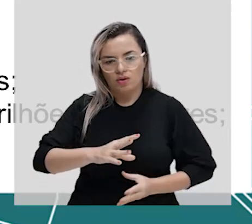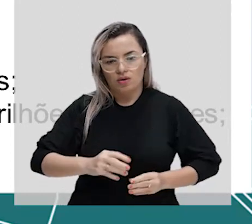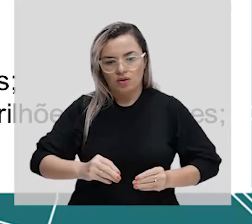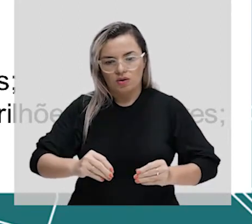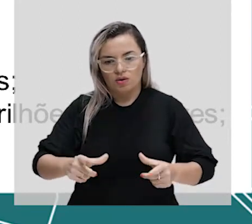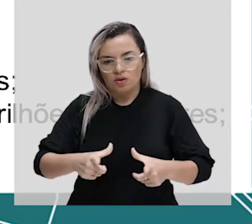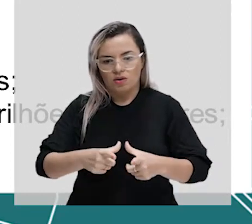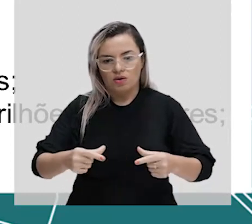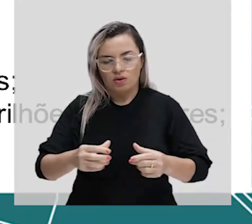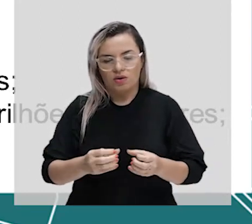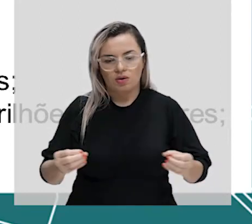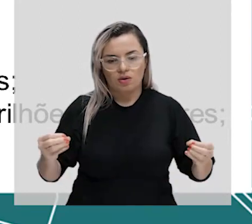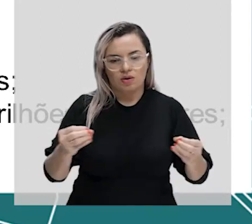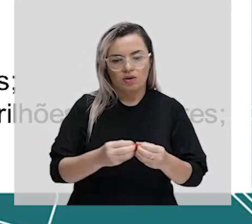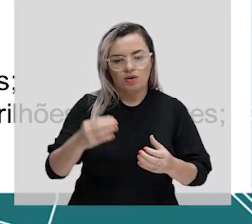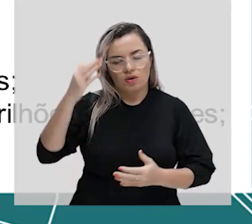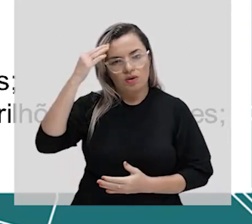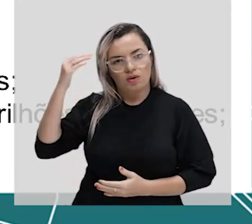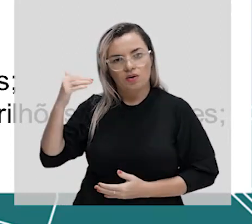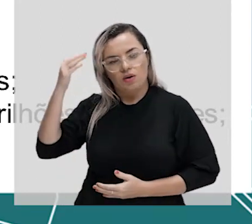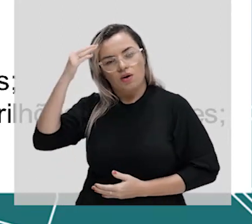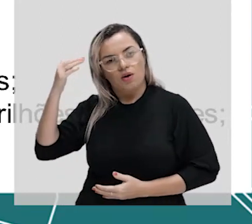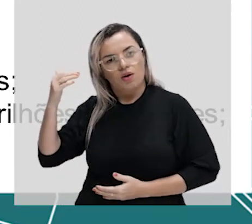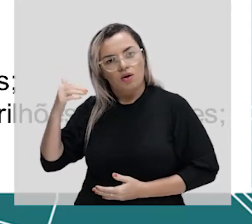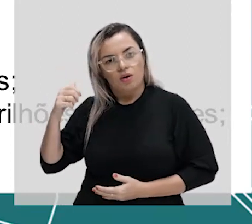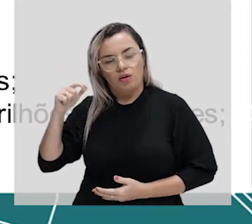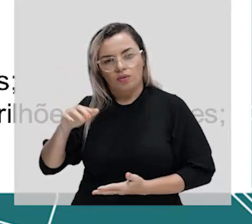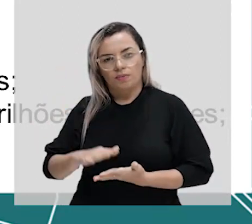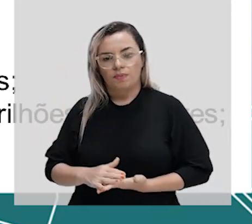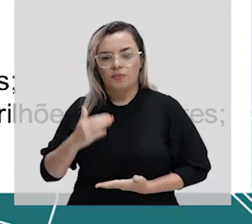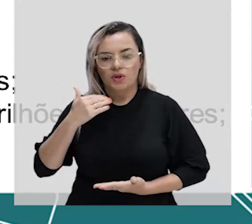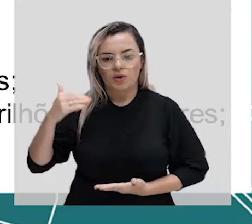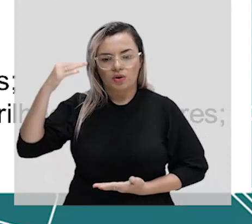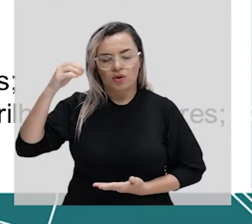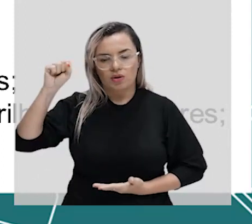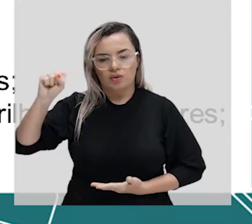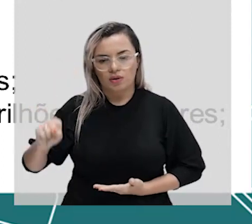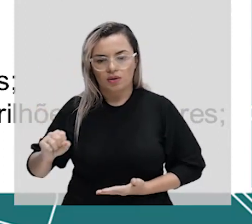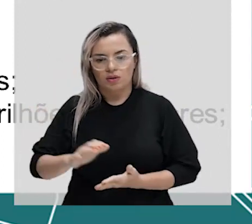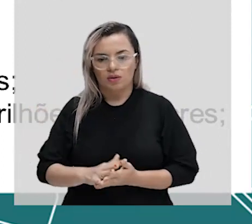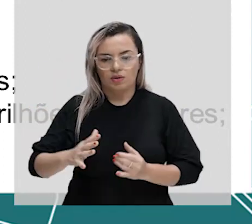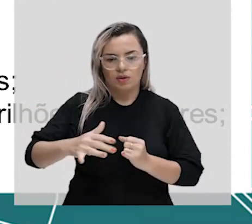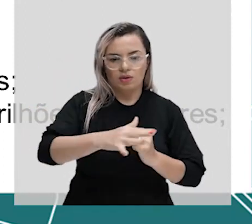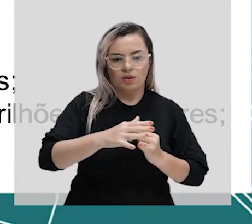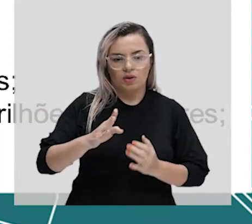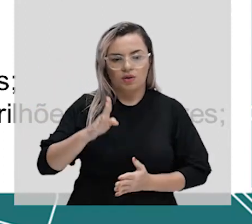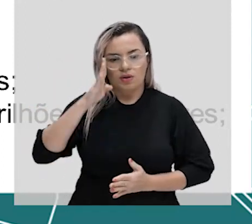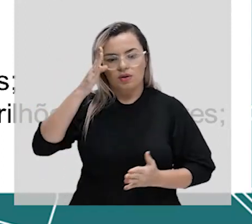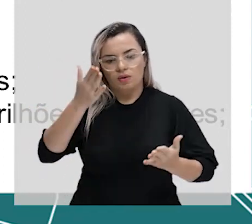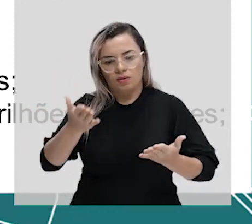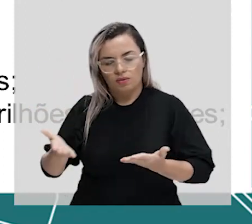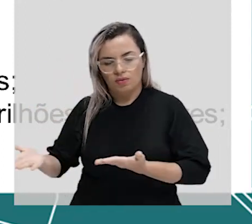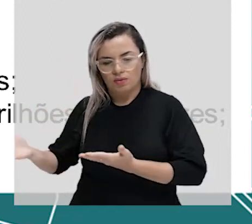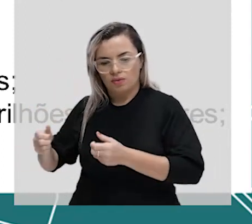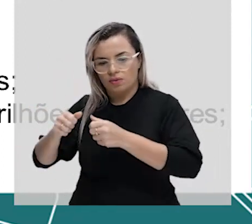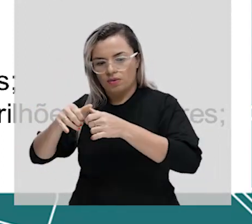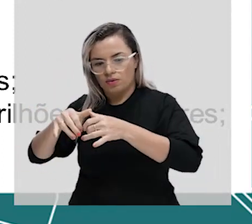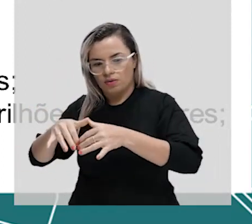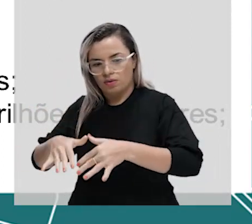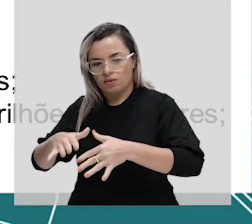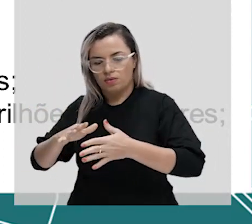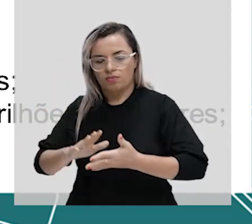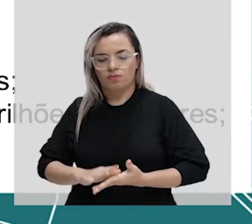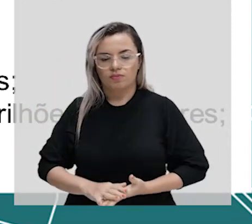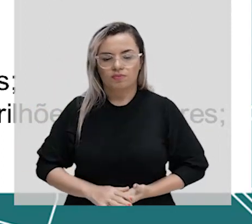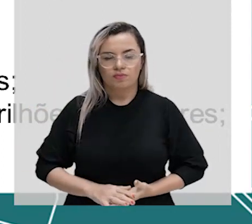aqui das Coreias, né? Coreia do Norte, Coreia do Sul, tá? As ilhas principais, onde tu tem aqui Hokkaido, tu tem a principal ilha Honshu,